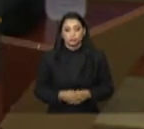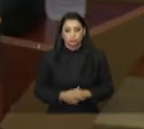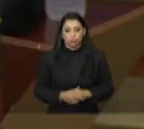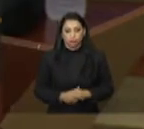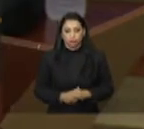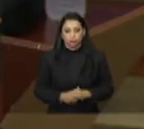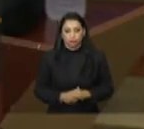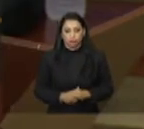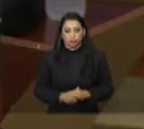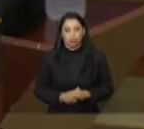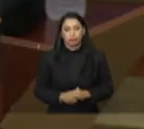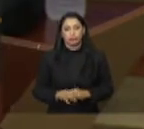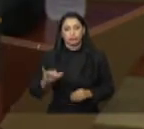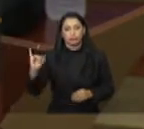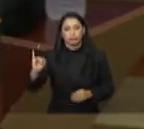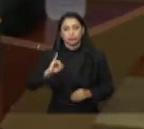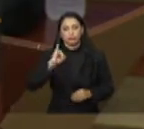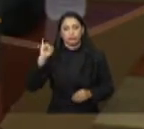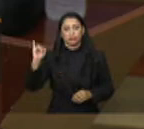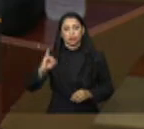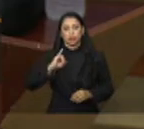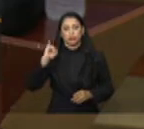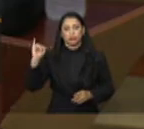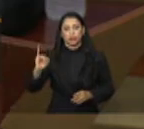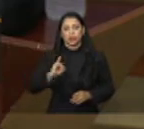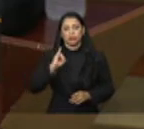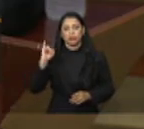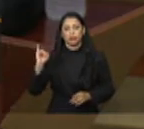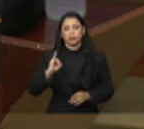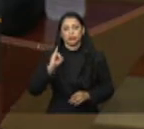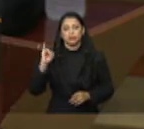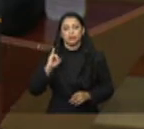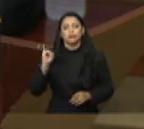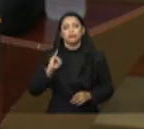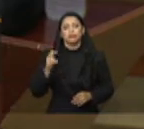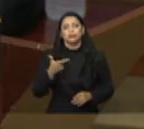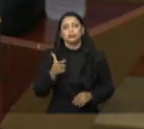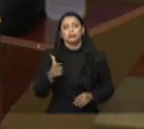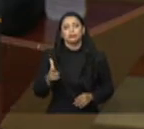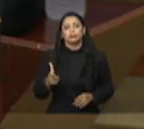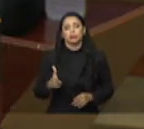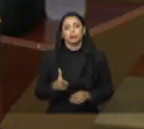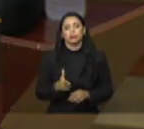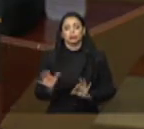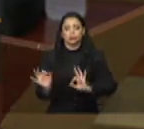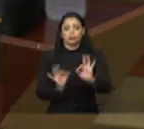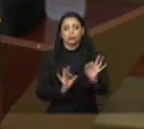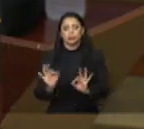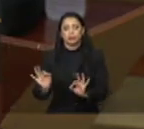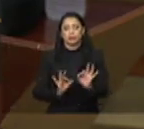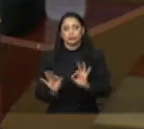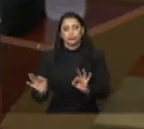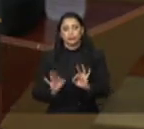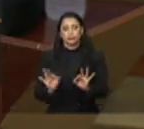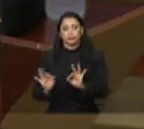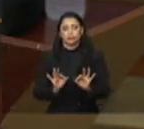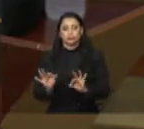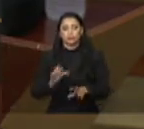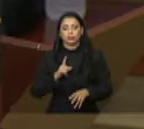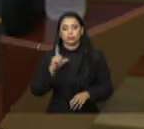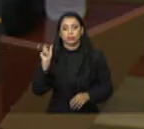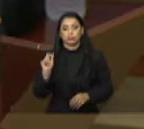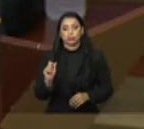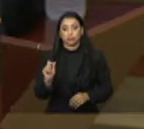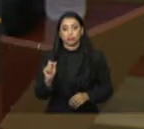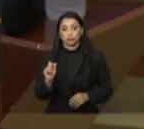isso que é importante é essa reflexão sem coordenação e planejamento é impossível superar a defasagem